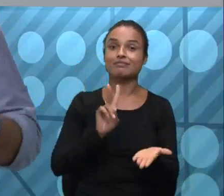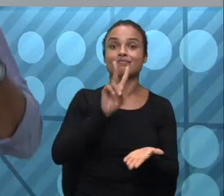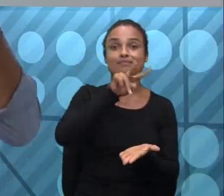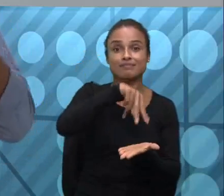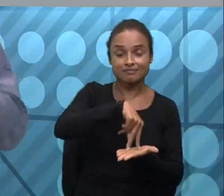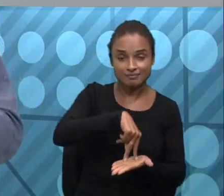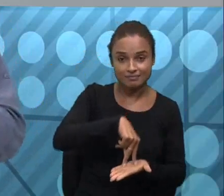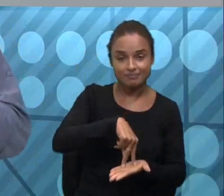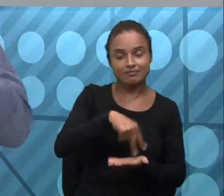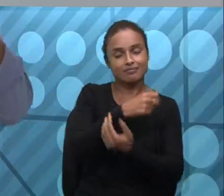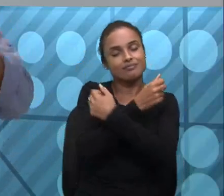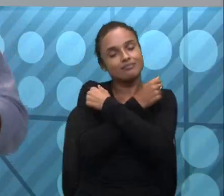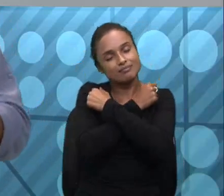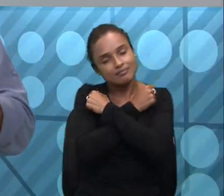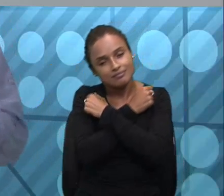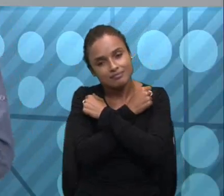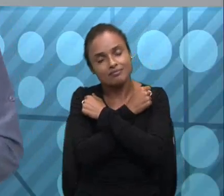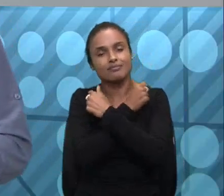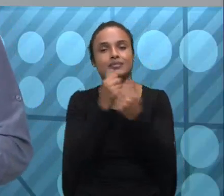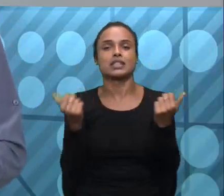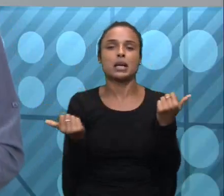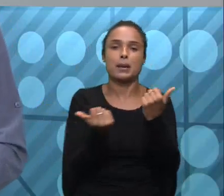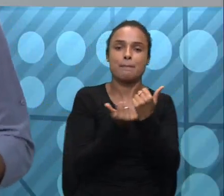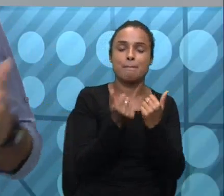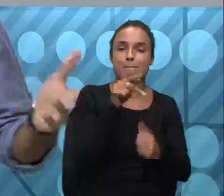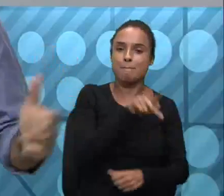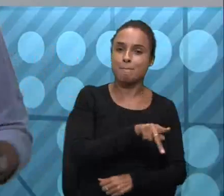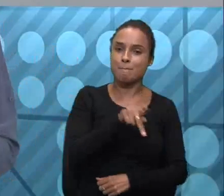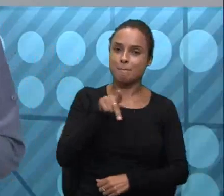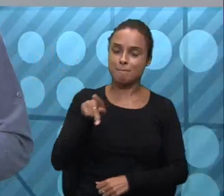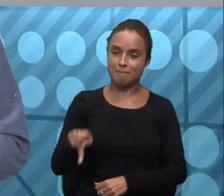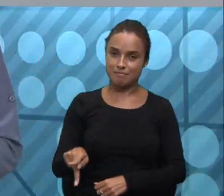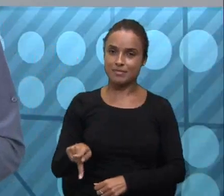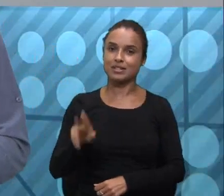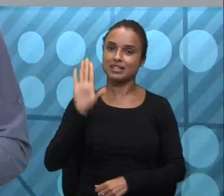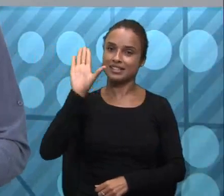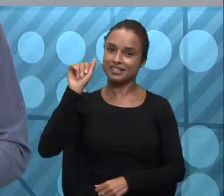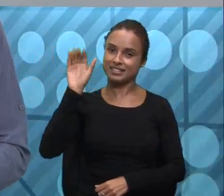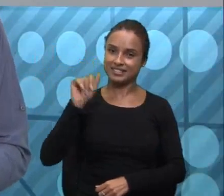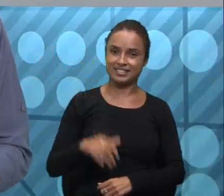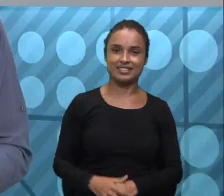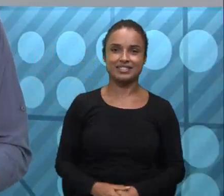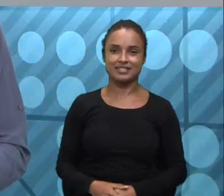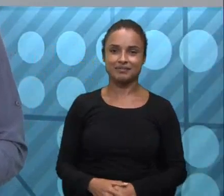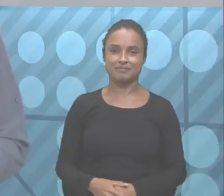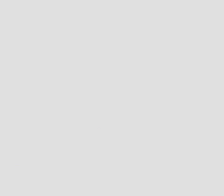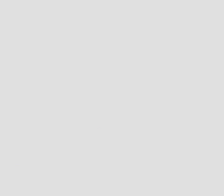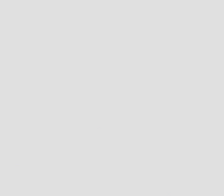vocês. Um abraço a vocês, aos tutores também, agradeço a vocês e até a próxima. Tchau, tchau.